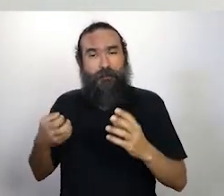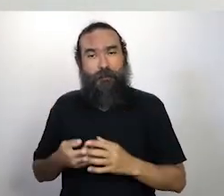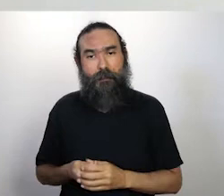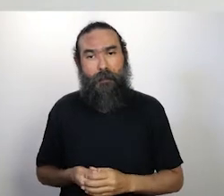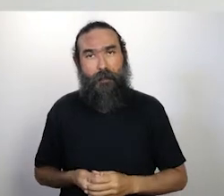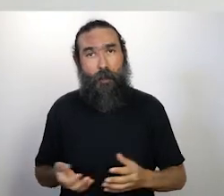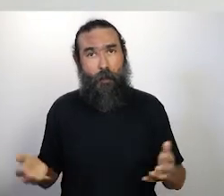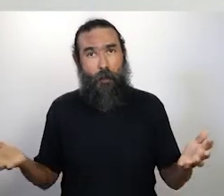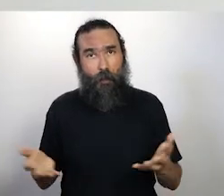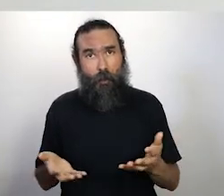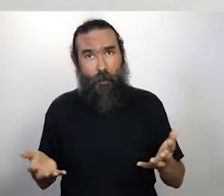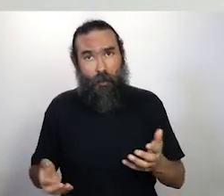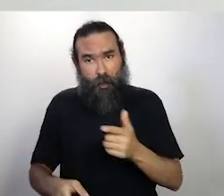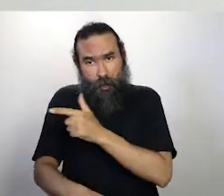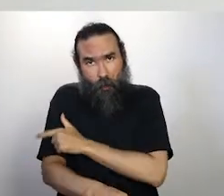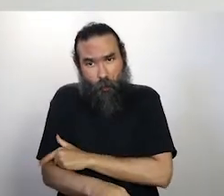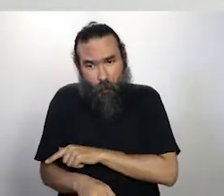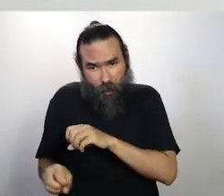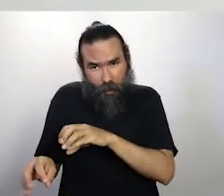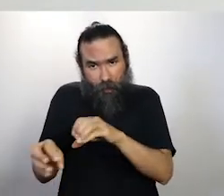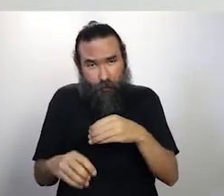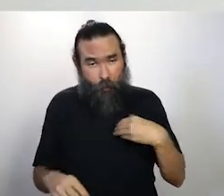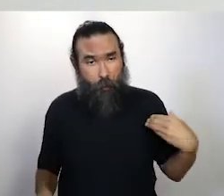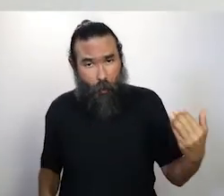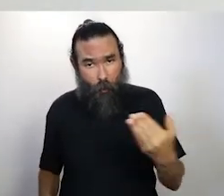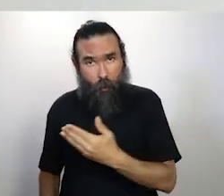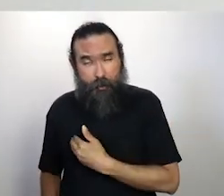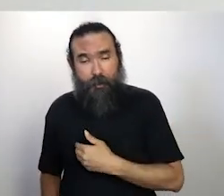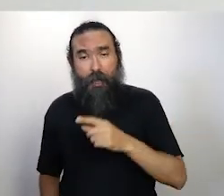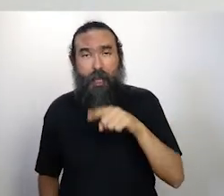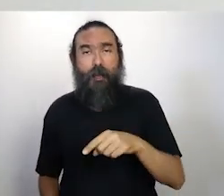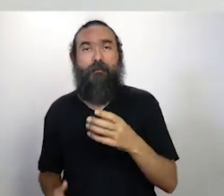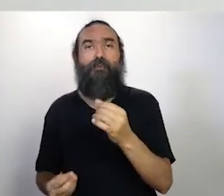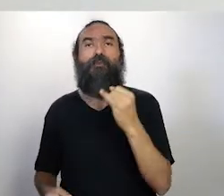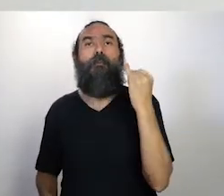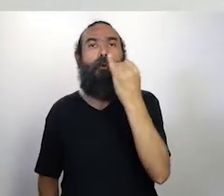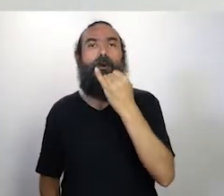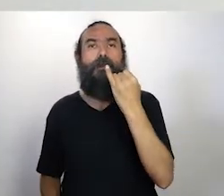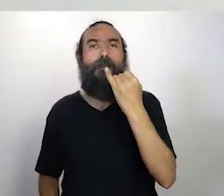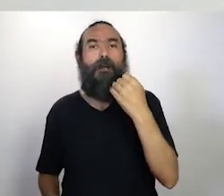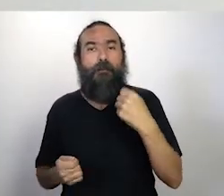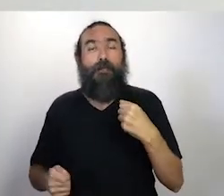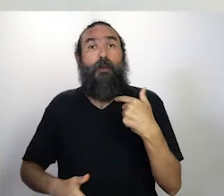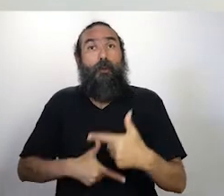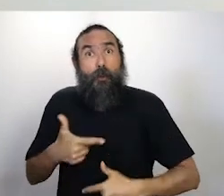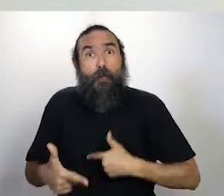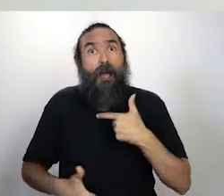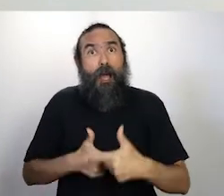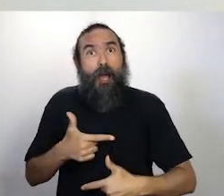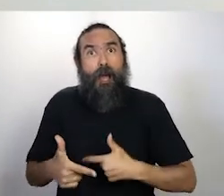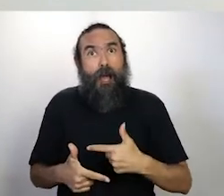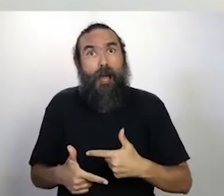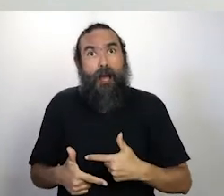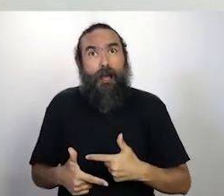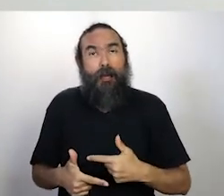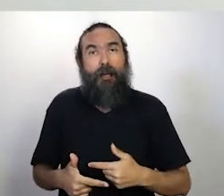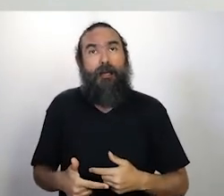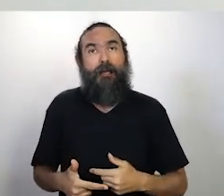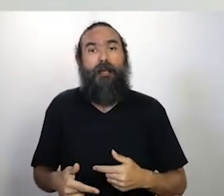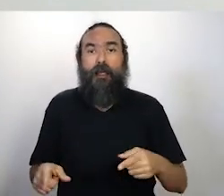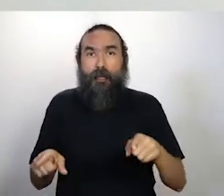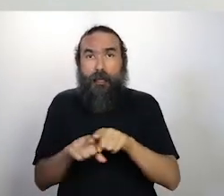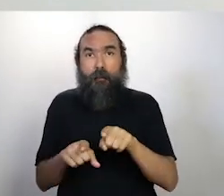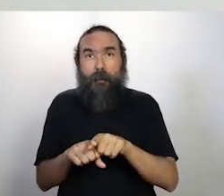educação, né, a educação para nós hoje é primordial, nós temos que lutar pela educação, assim como a gente luta também